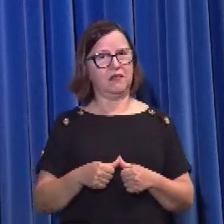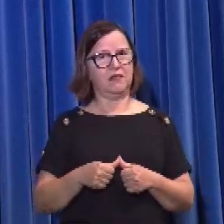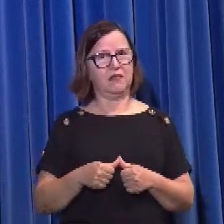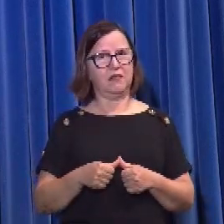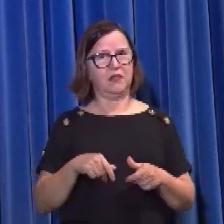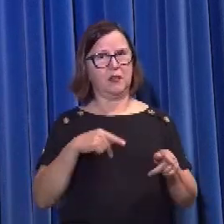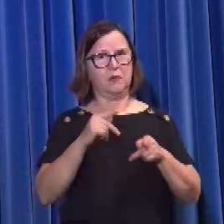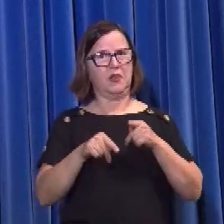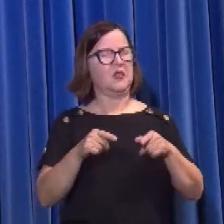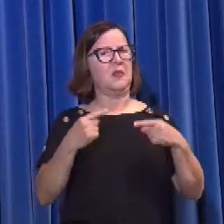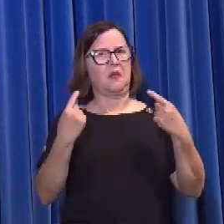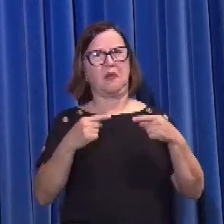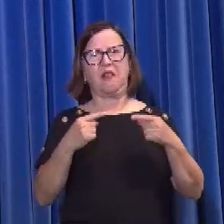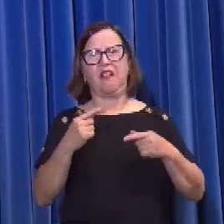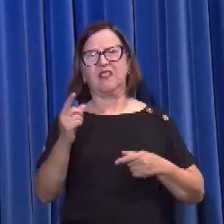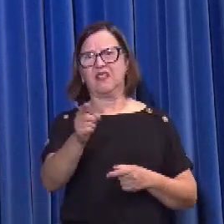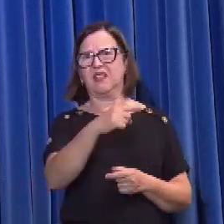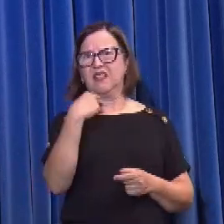maltratados,